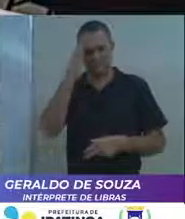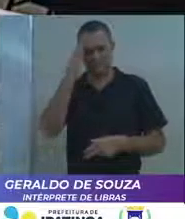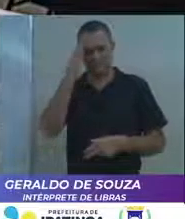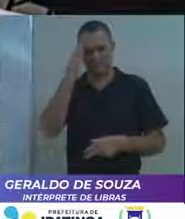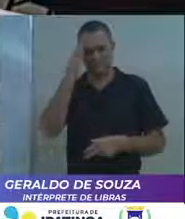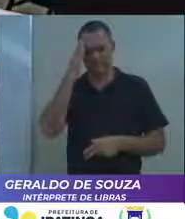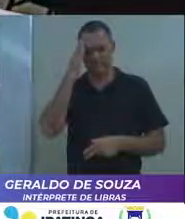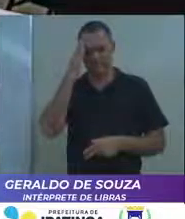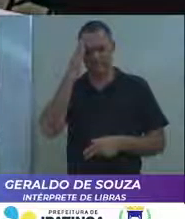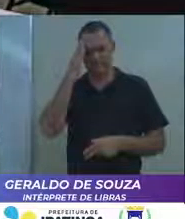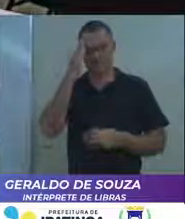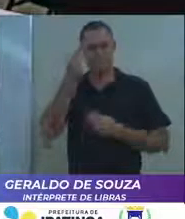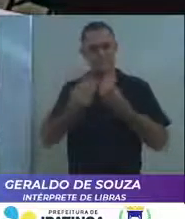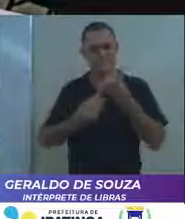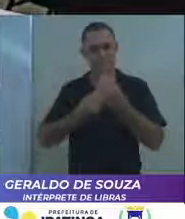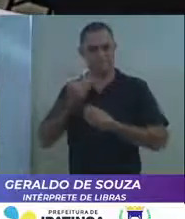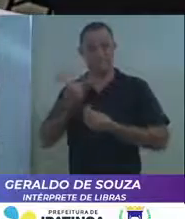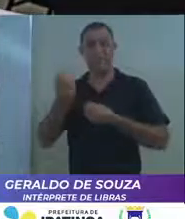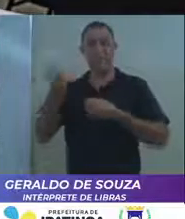calor.